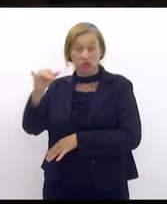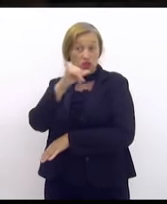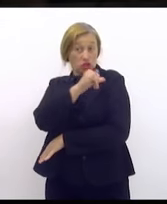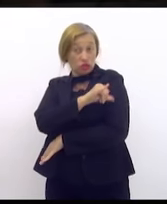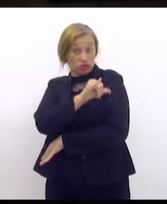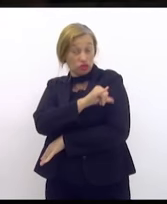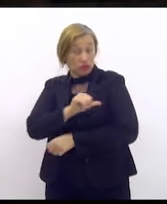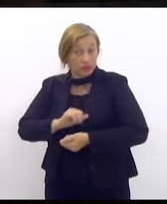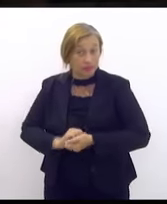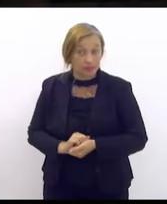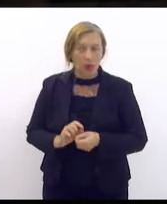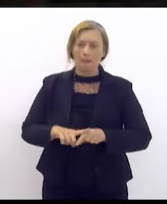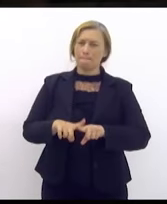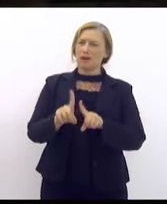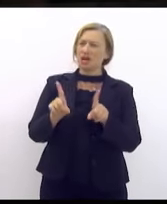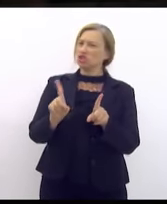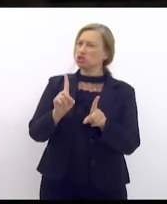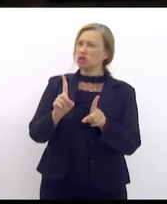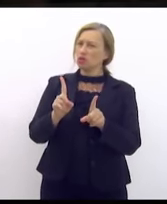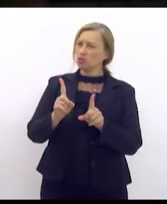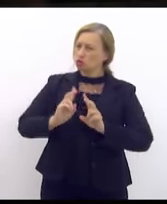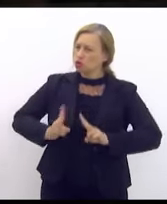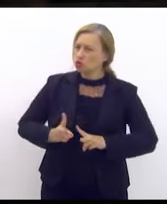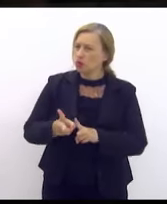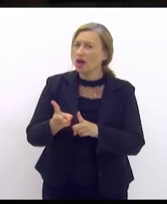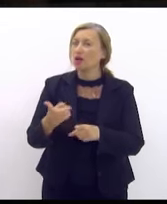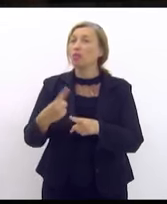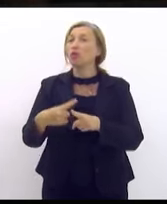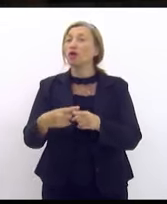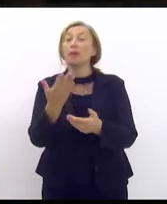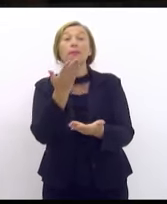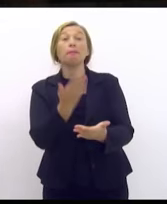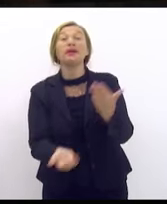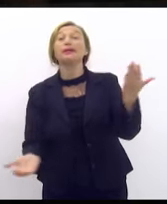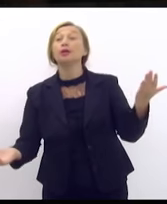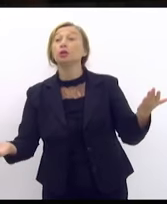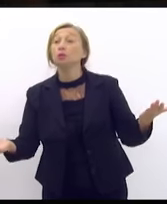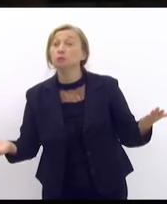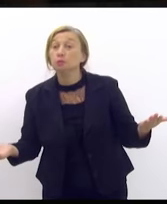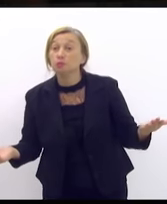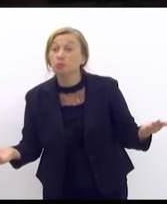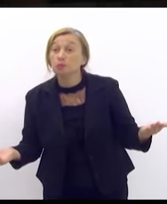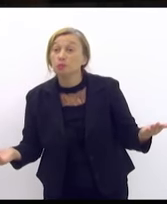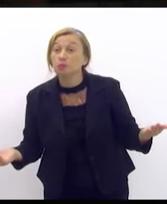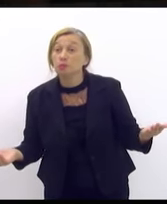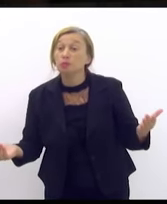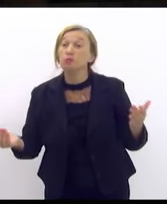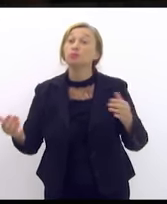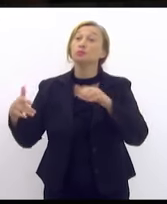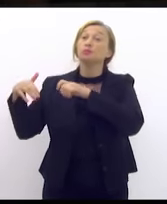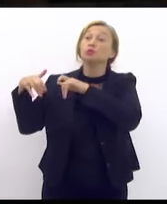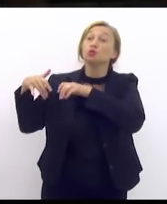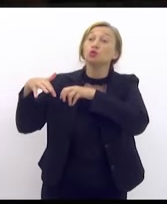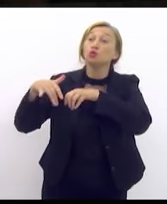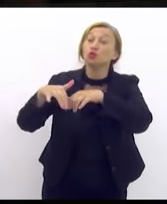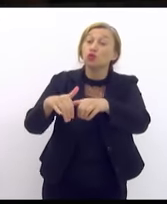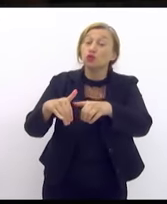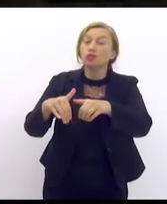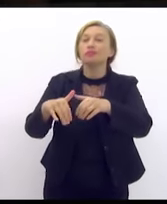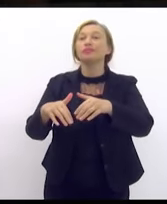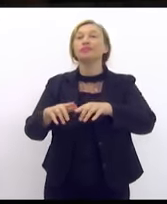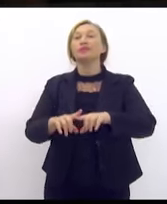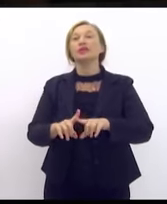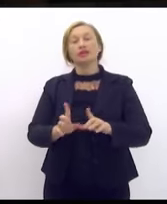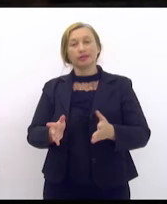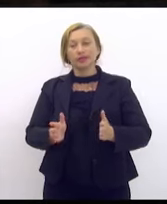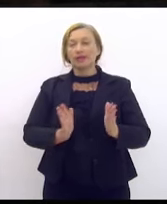mas não foram à frente porque foram derrotados em ambas as invasões né e é